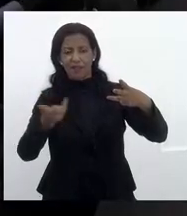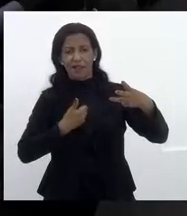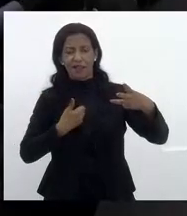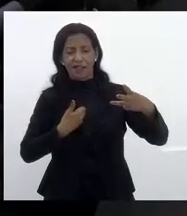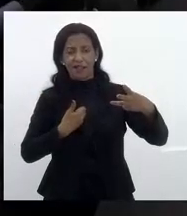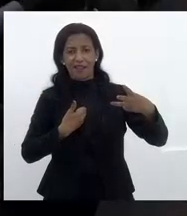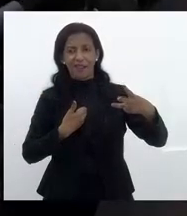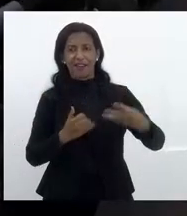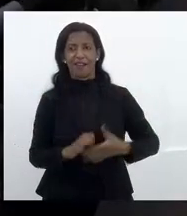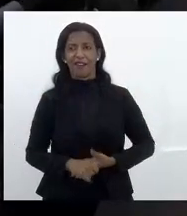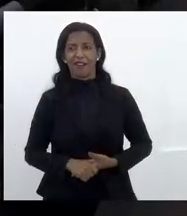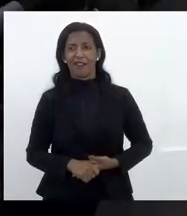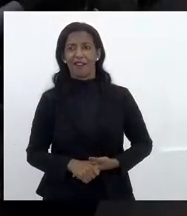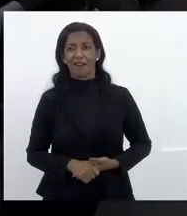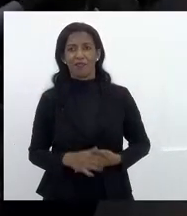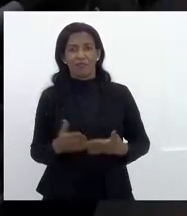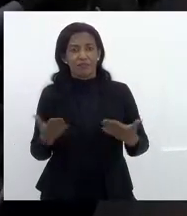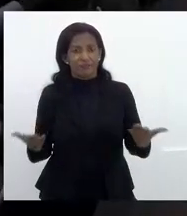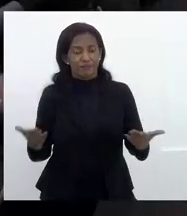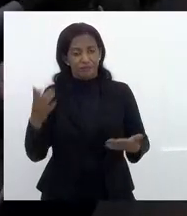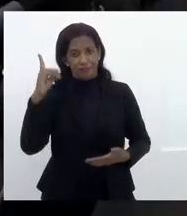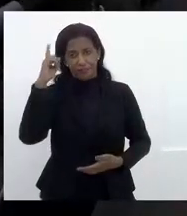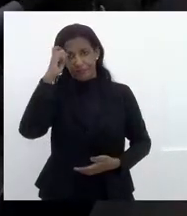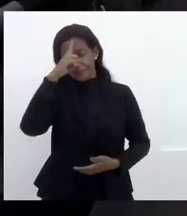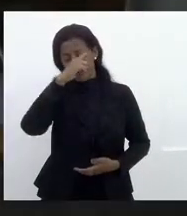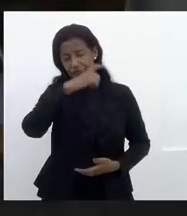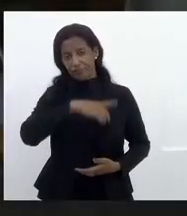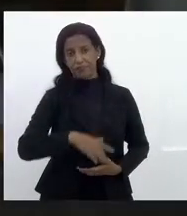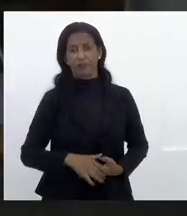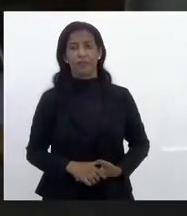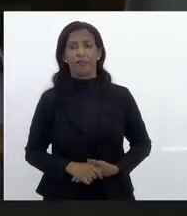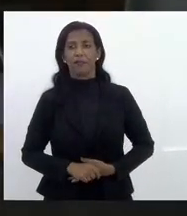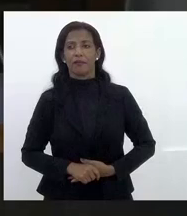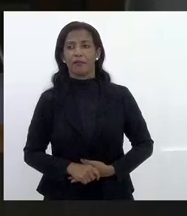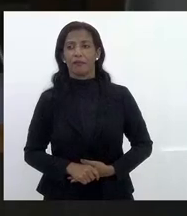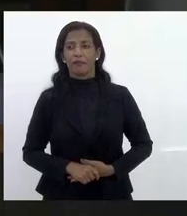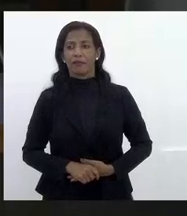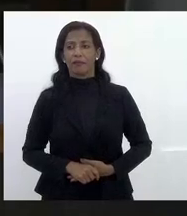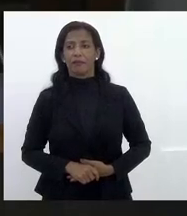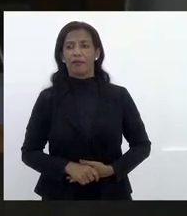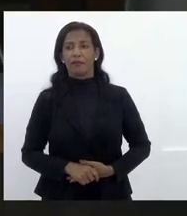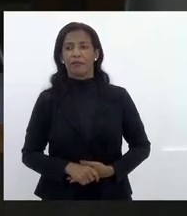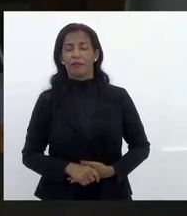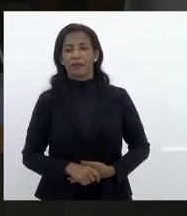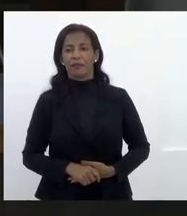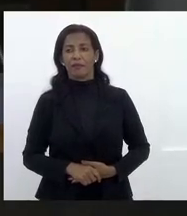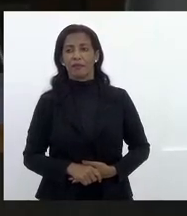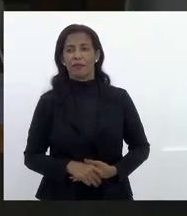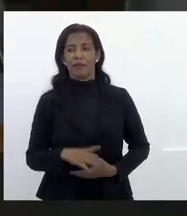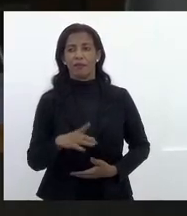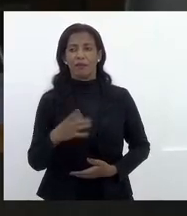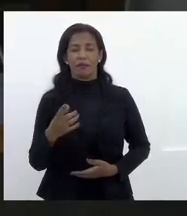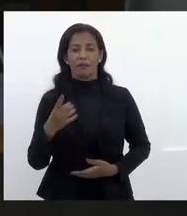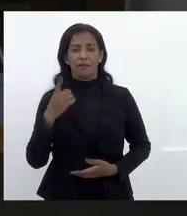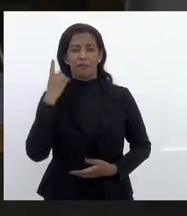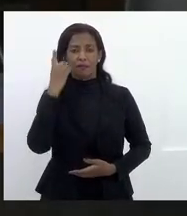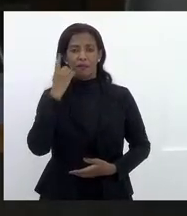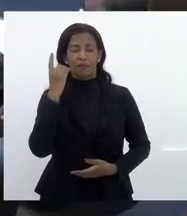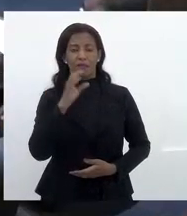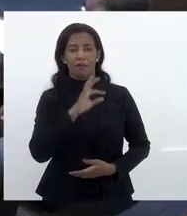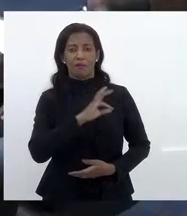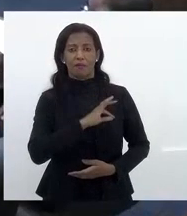e fica fica difícil ele já tá da Marta Rocha